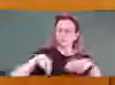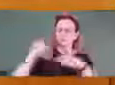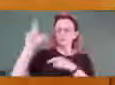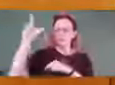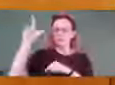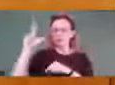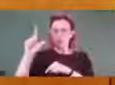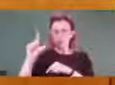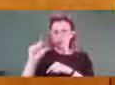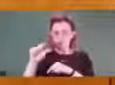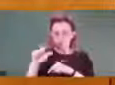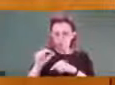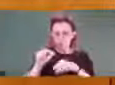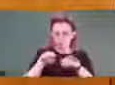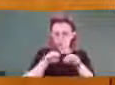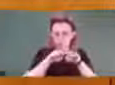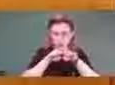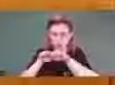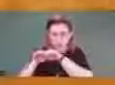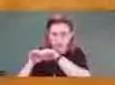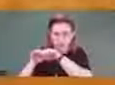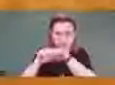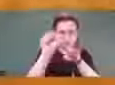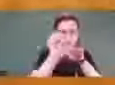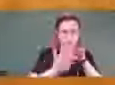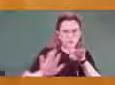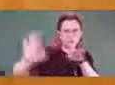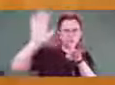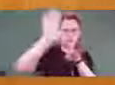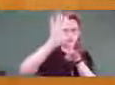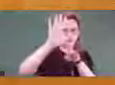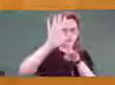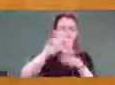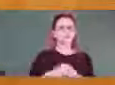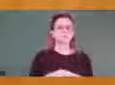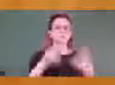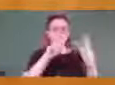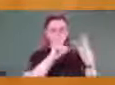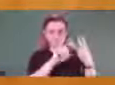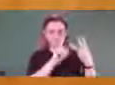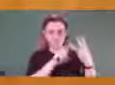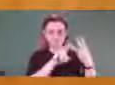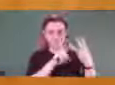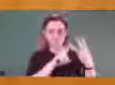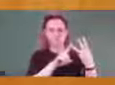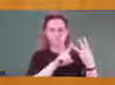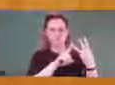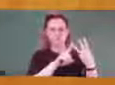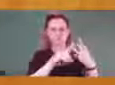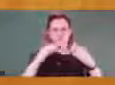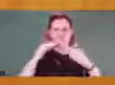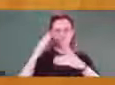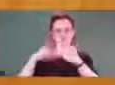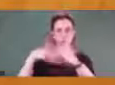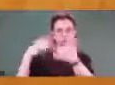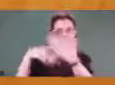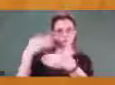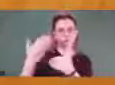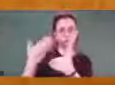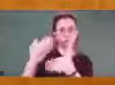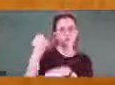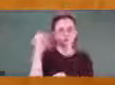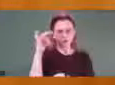regionais entre vários outros temas o terceiro eixo temático é o do desenvolvimento sustentável e